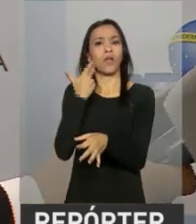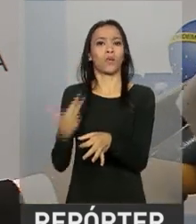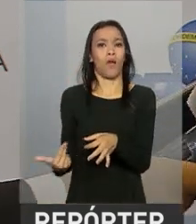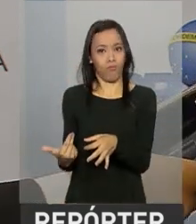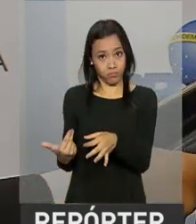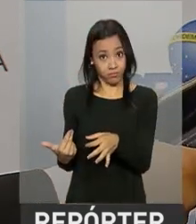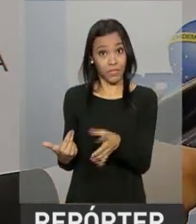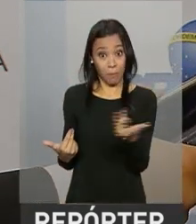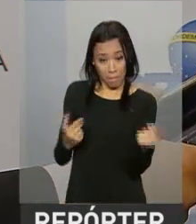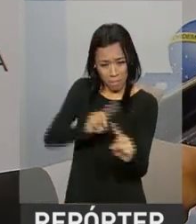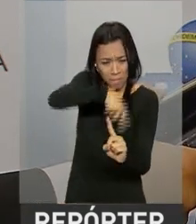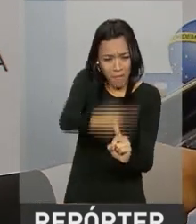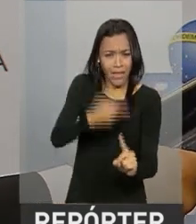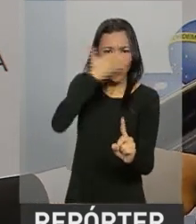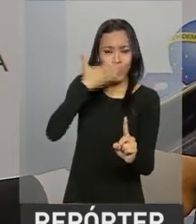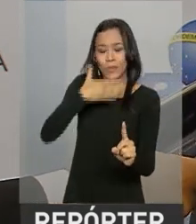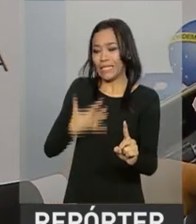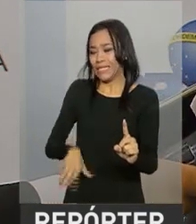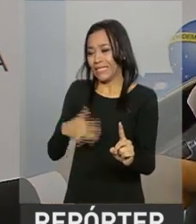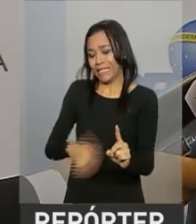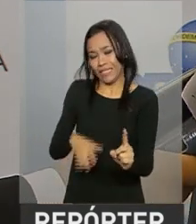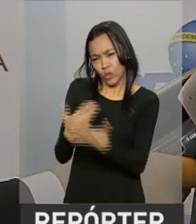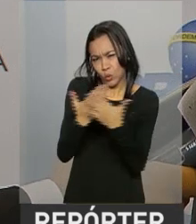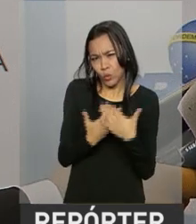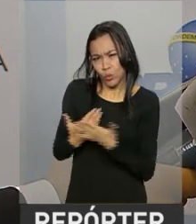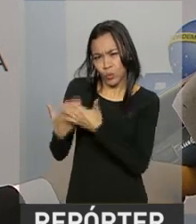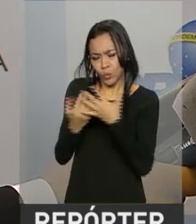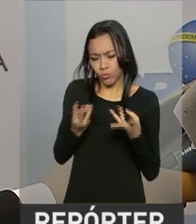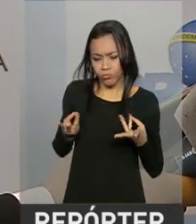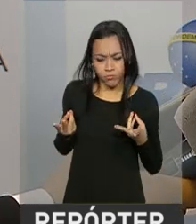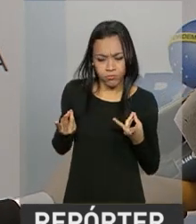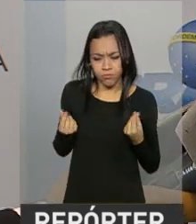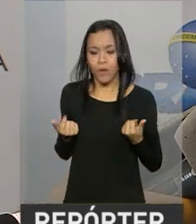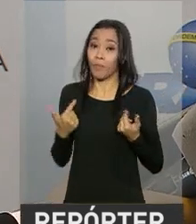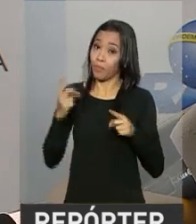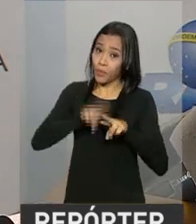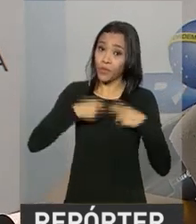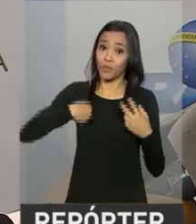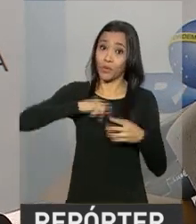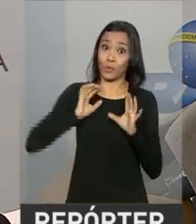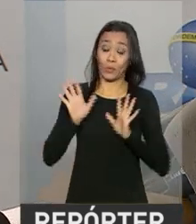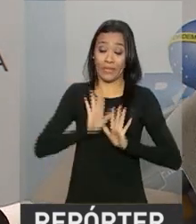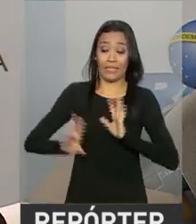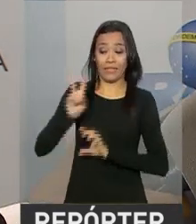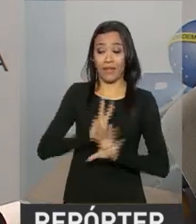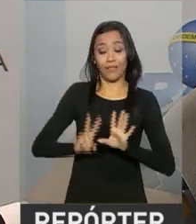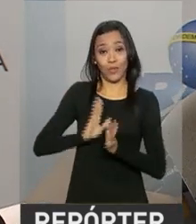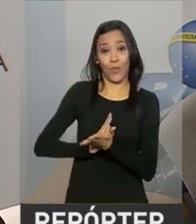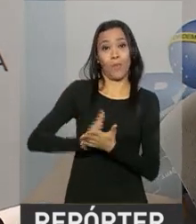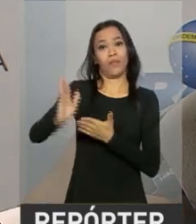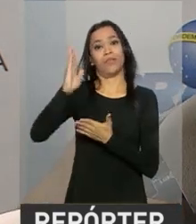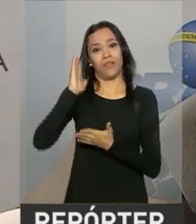então é Um Desafio maior ex um estudo mais apado e por isso o noss cuidado em iniciar o protocolo